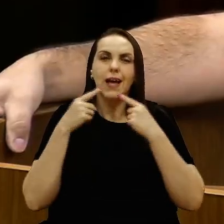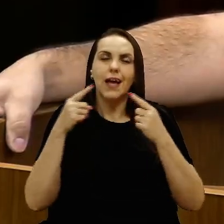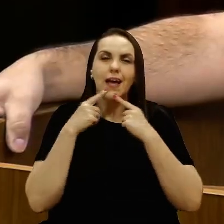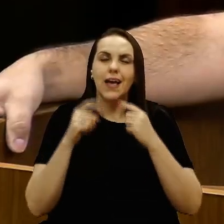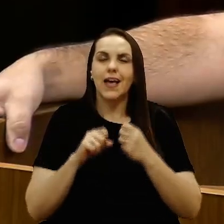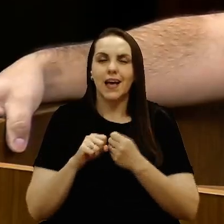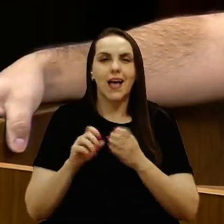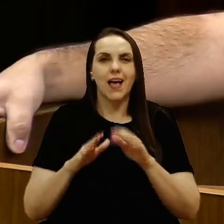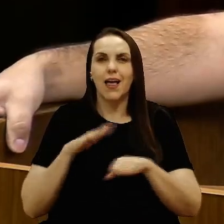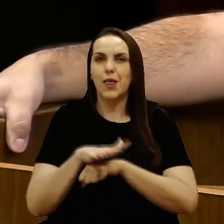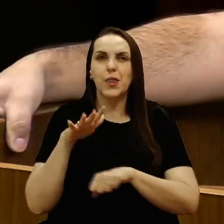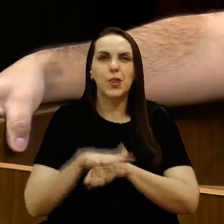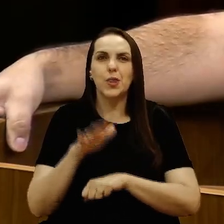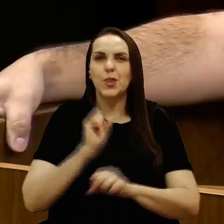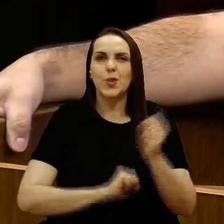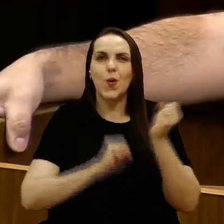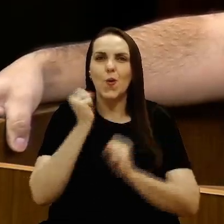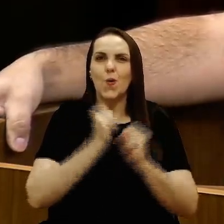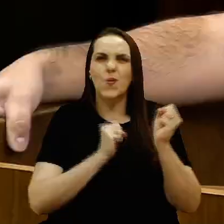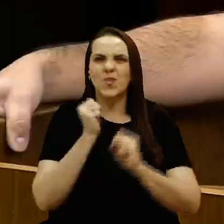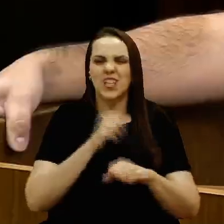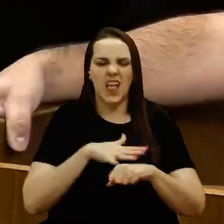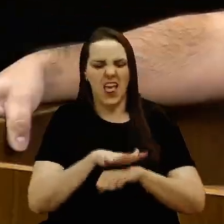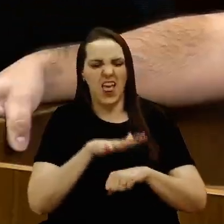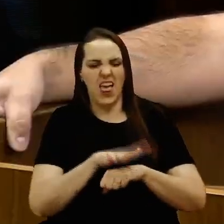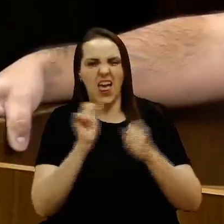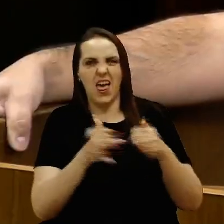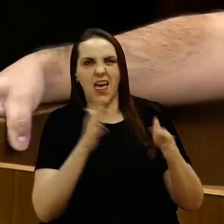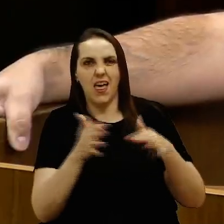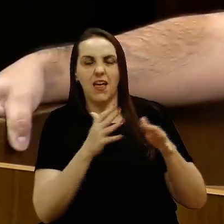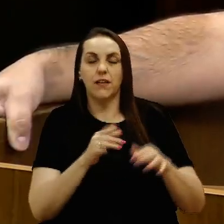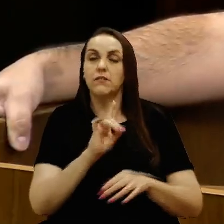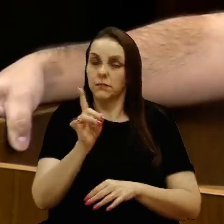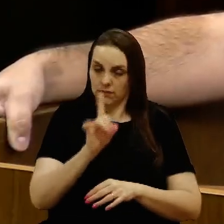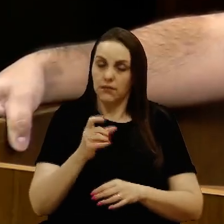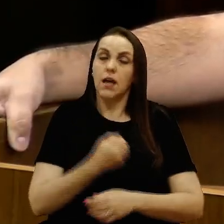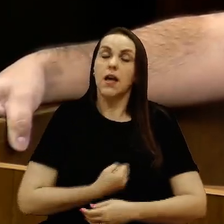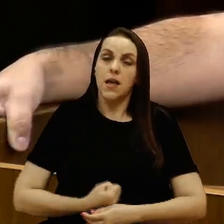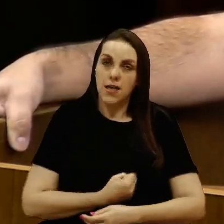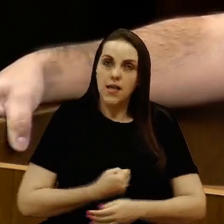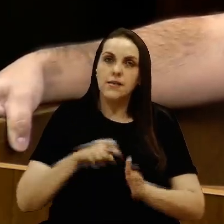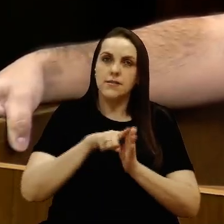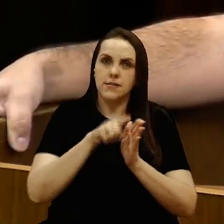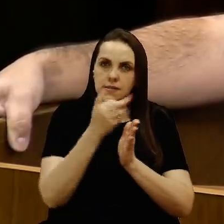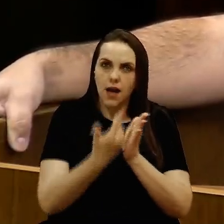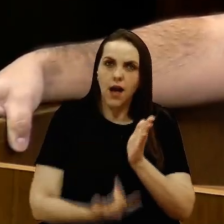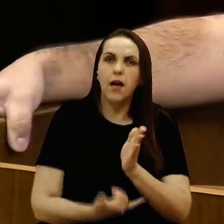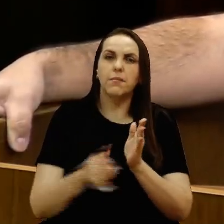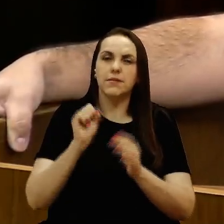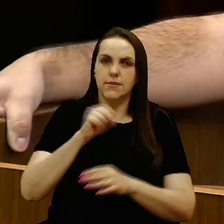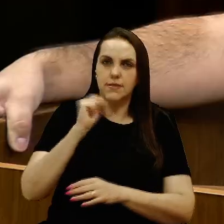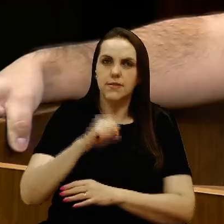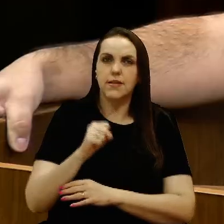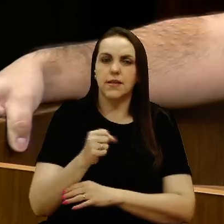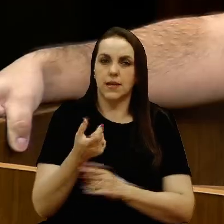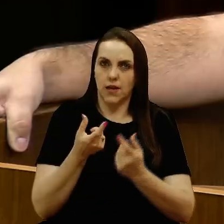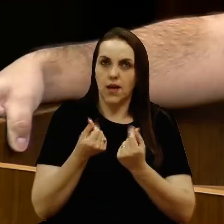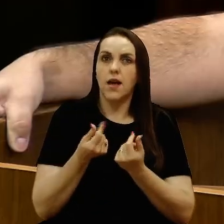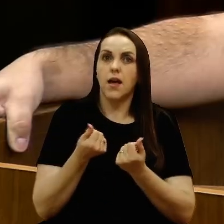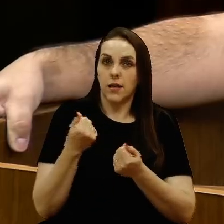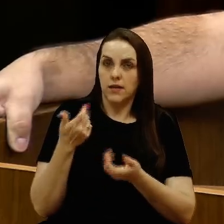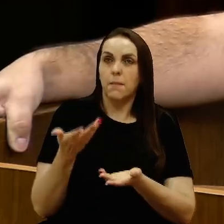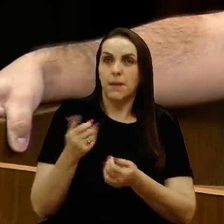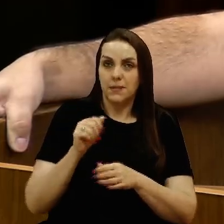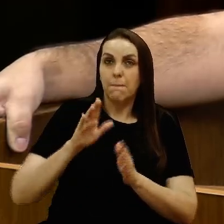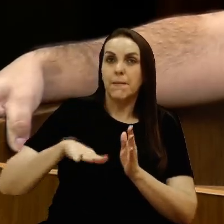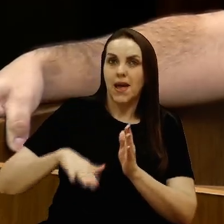fazendo uma indústria de exames, nós estamos dando hora extra, sim, à saúde. Custa muito mais barato a gente dar hora extra para servidor do que ver gente